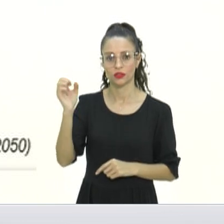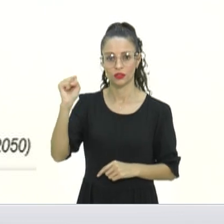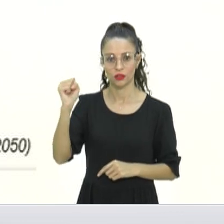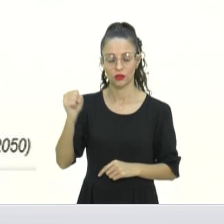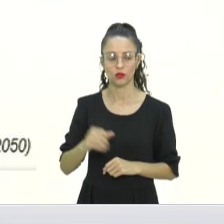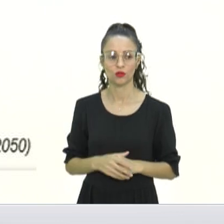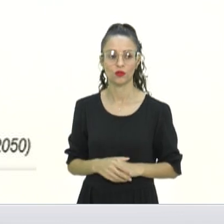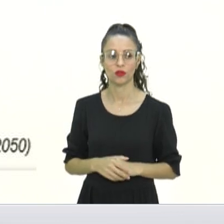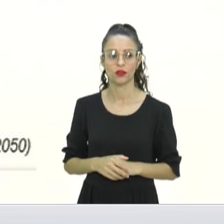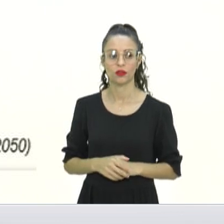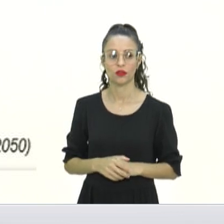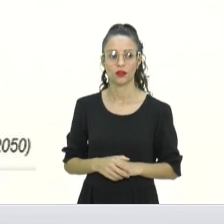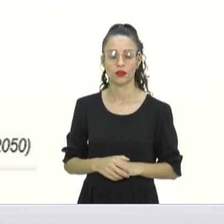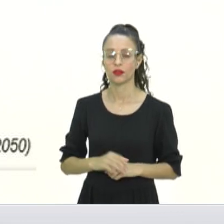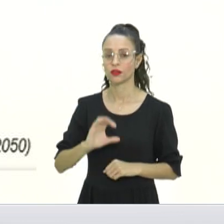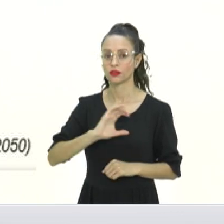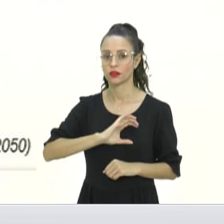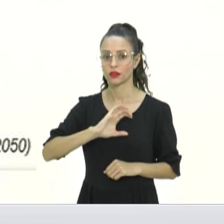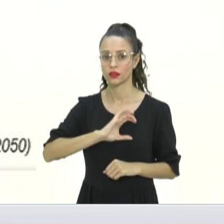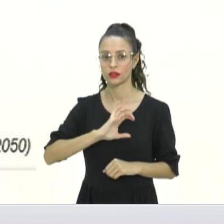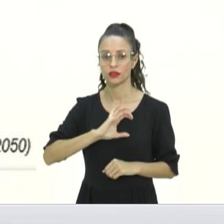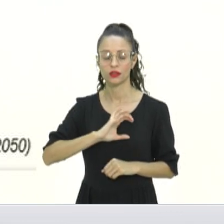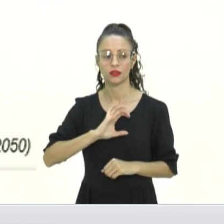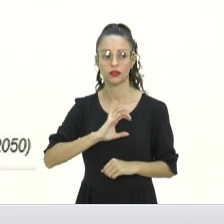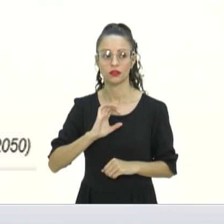5,68%. E o Canadá recicla